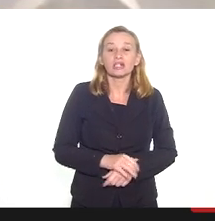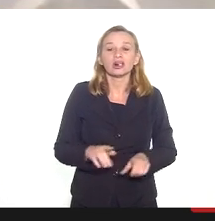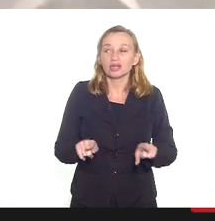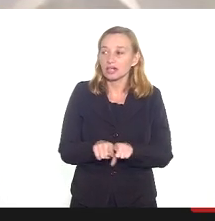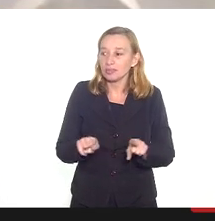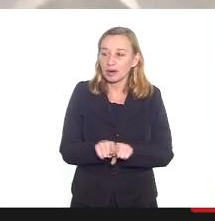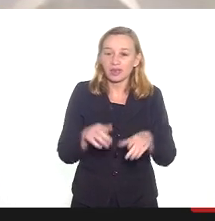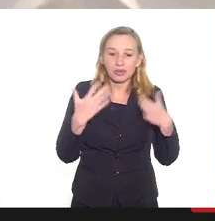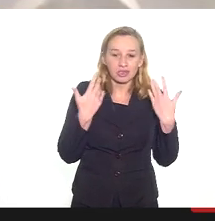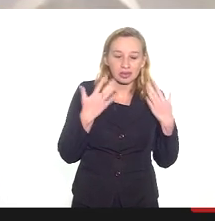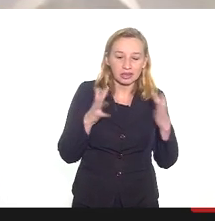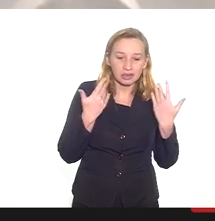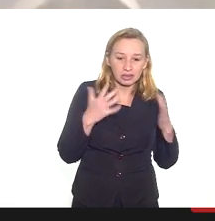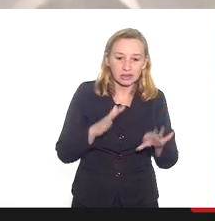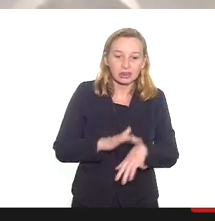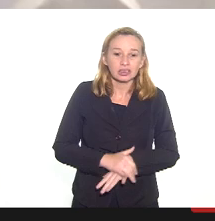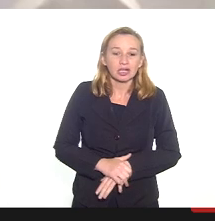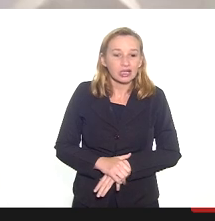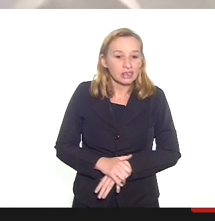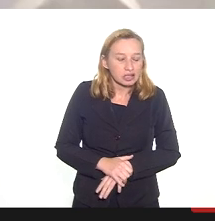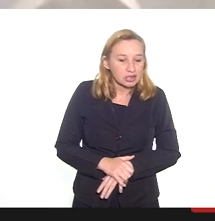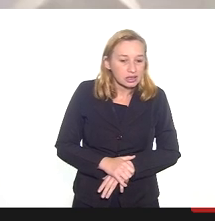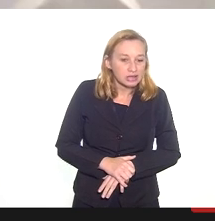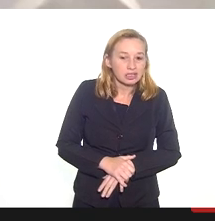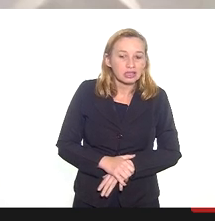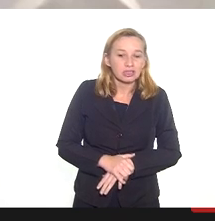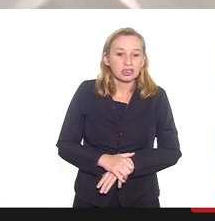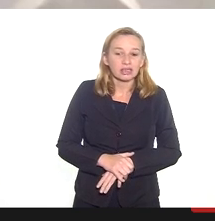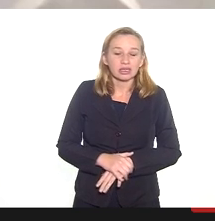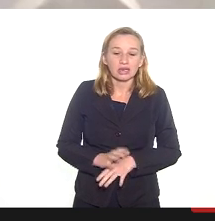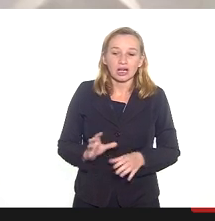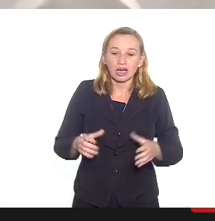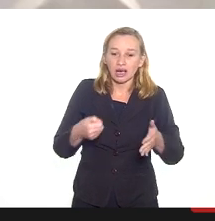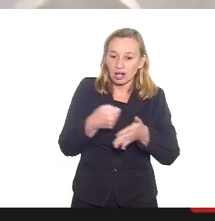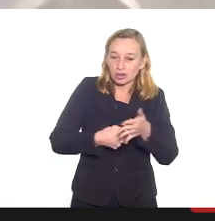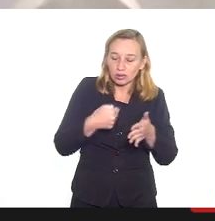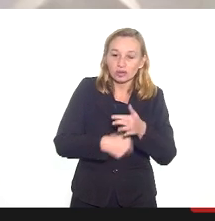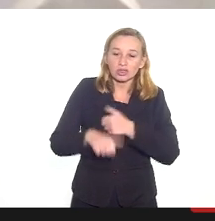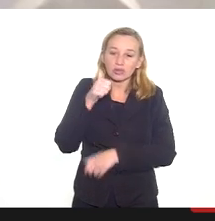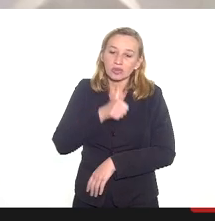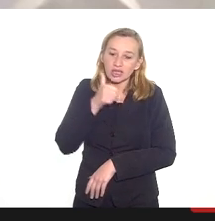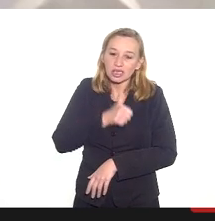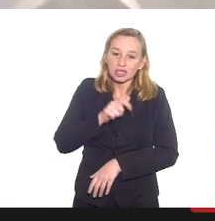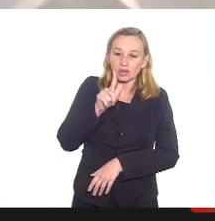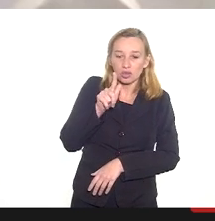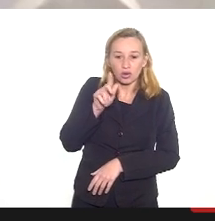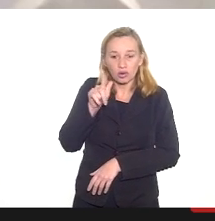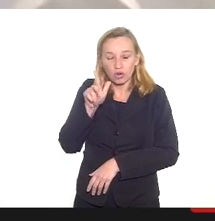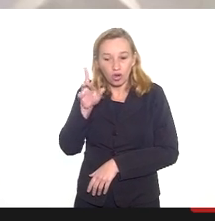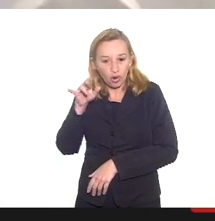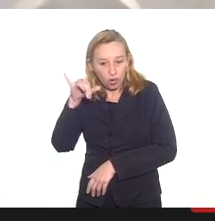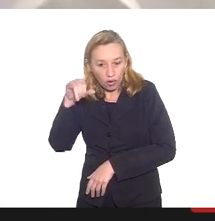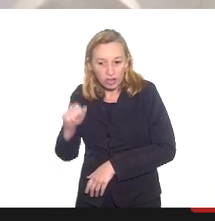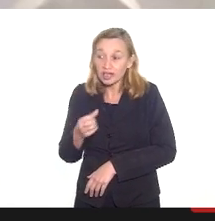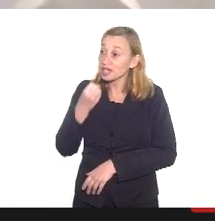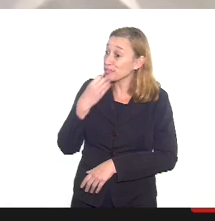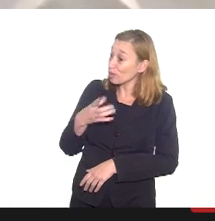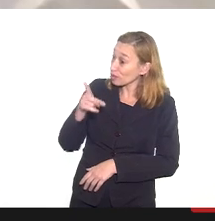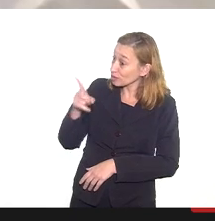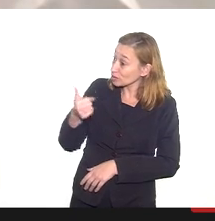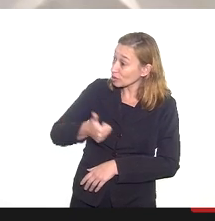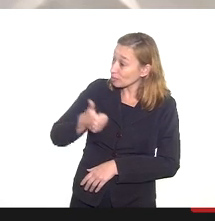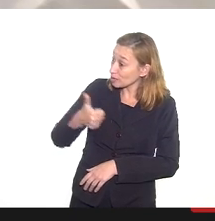Saudar aqui a secretária das mulheres, a nossa querida Glória Heloísa. Que bom, né, que a sua